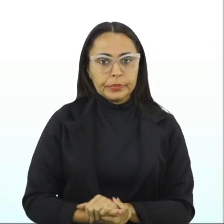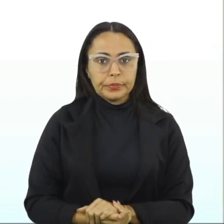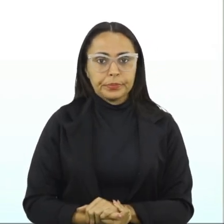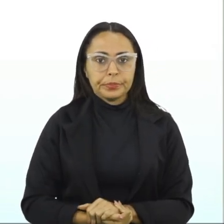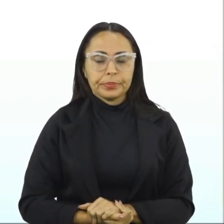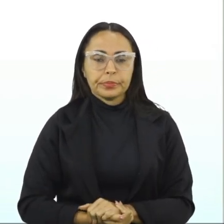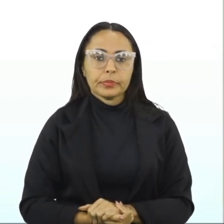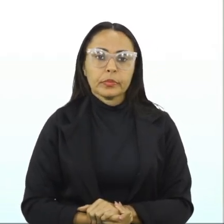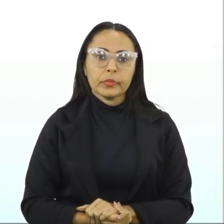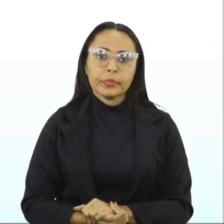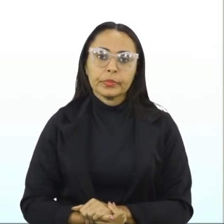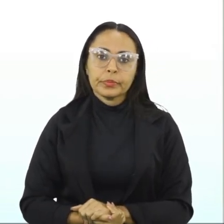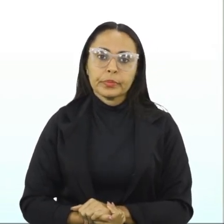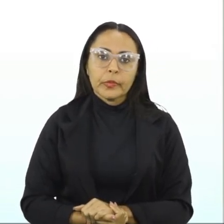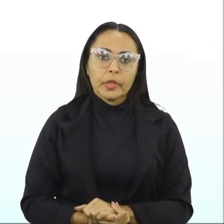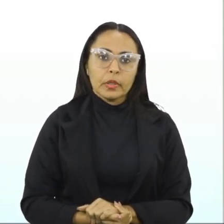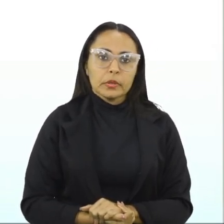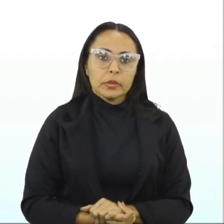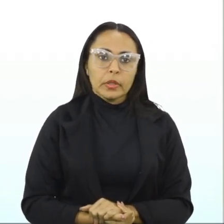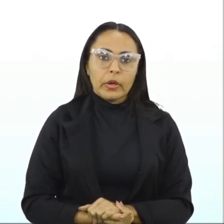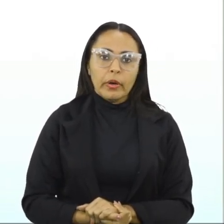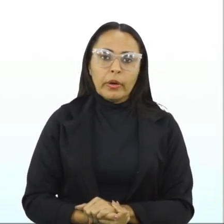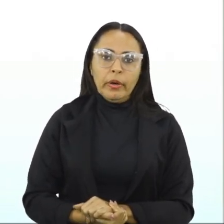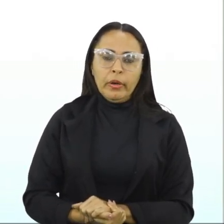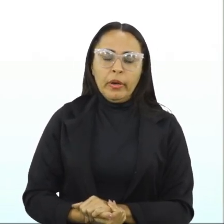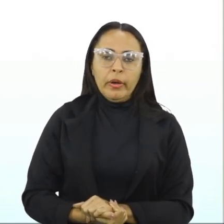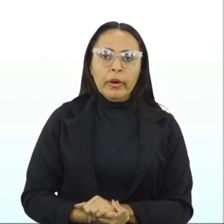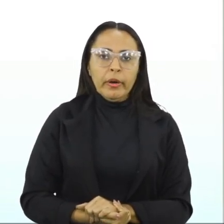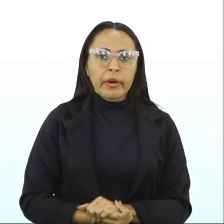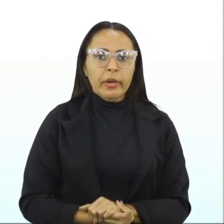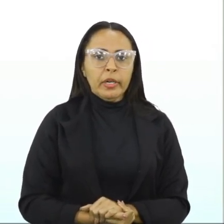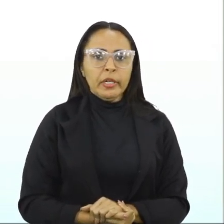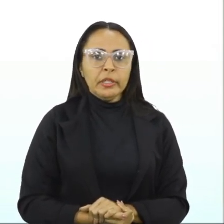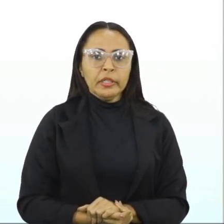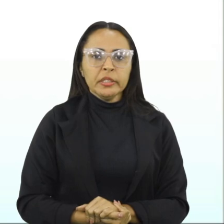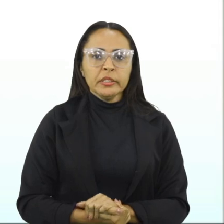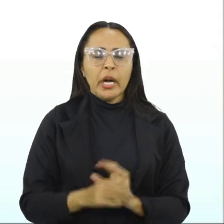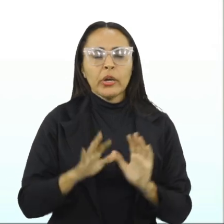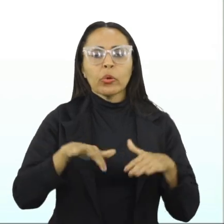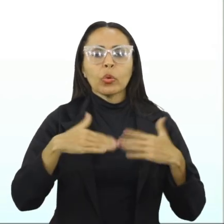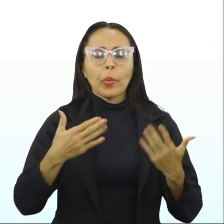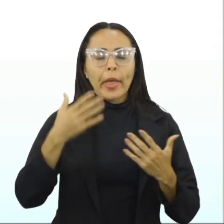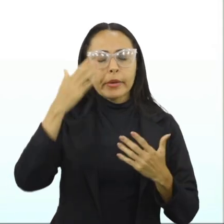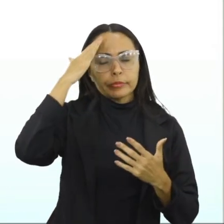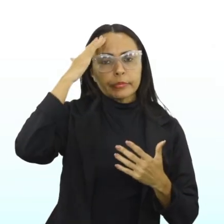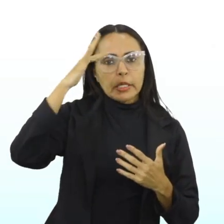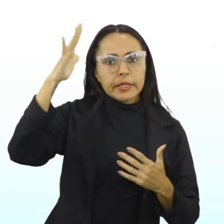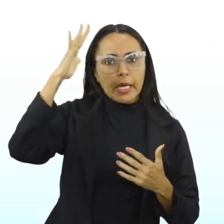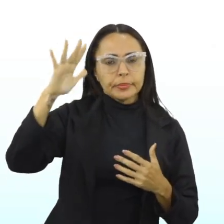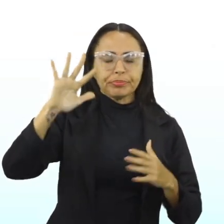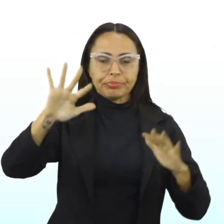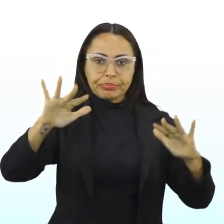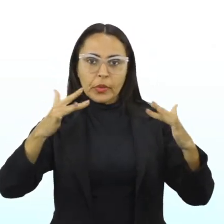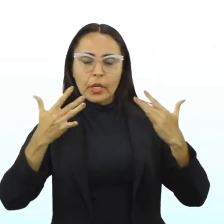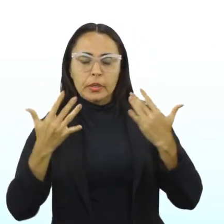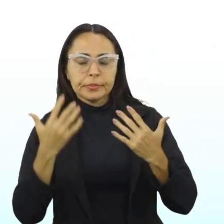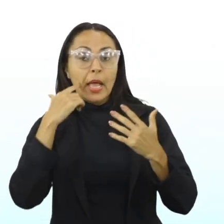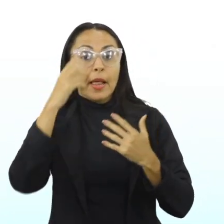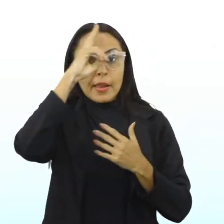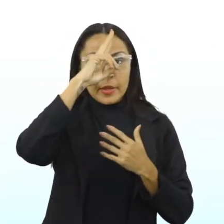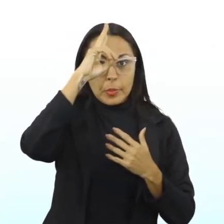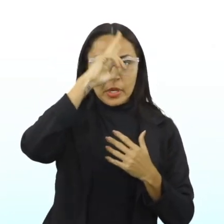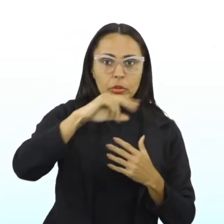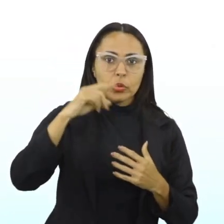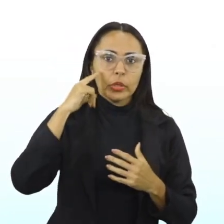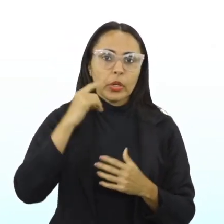Ó, o segundo grupo são os compostos orgânicos. Aí, qual é a ideia? Léo, traz para mim, por favor, aqui. Lembrem que